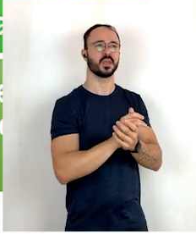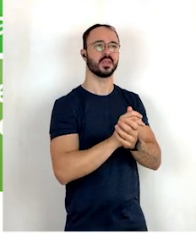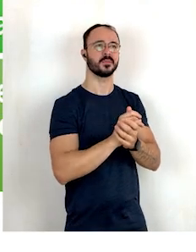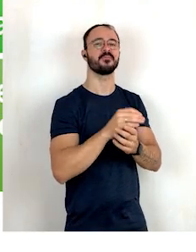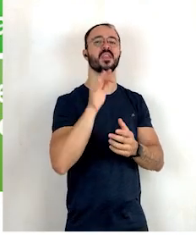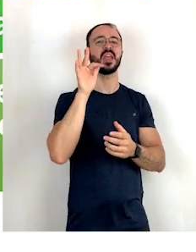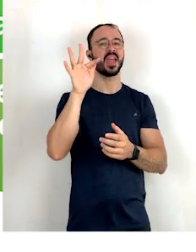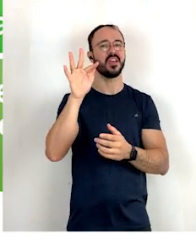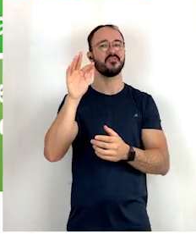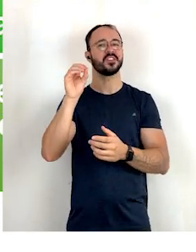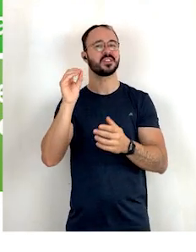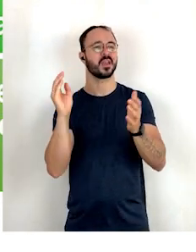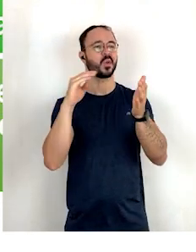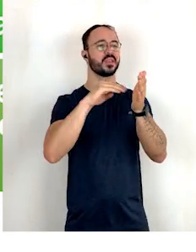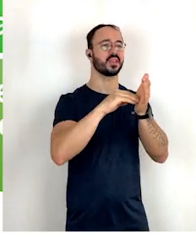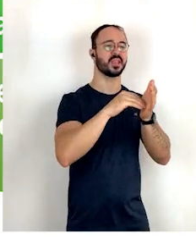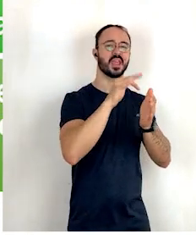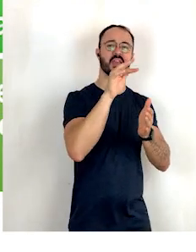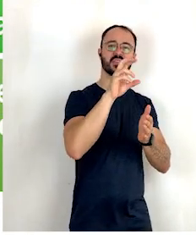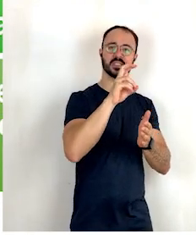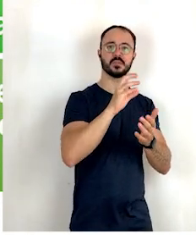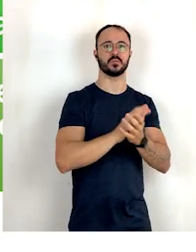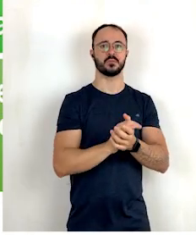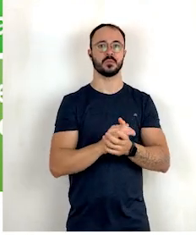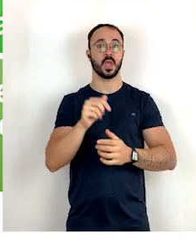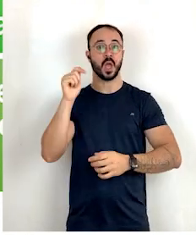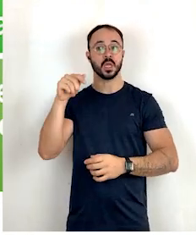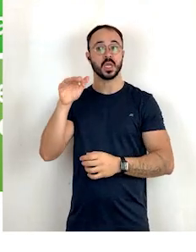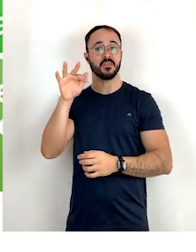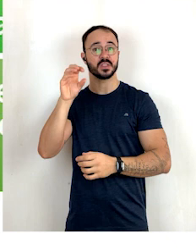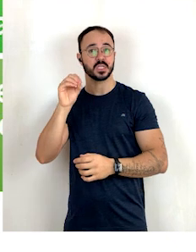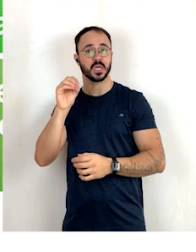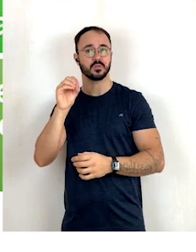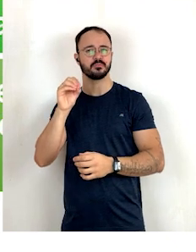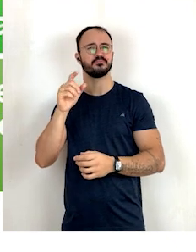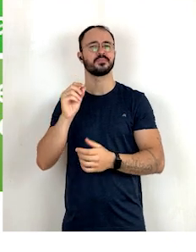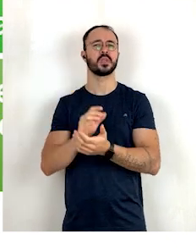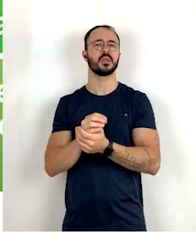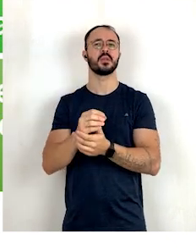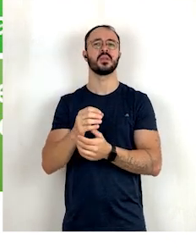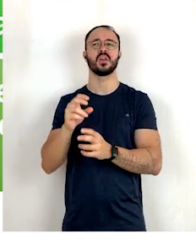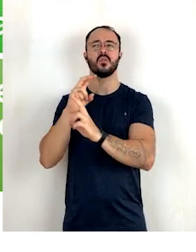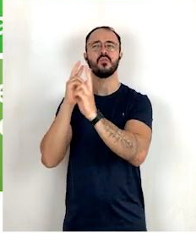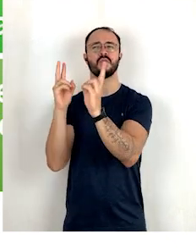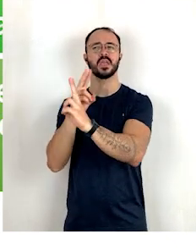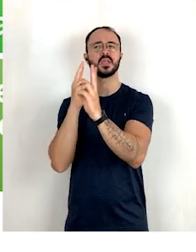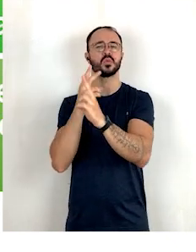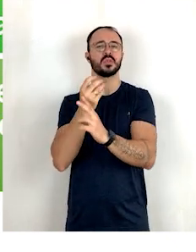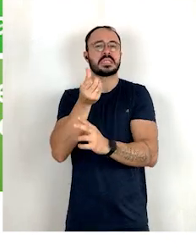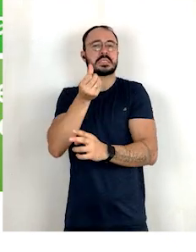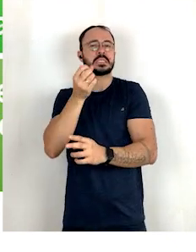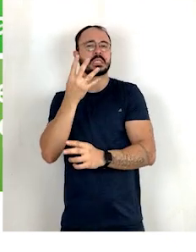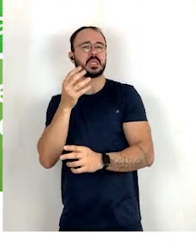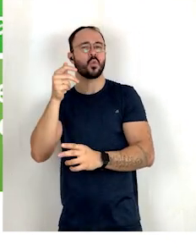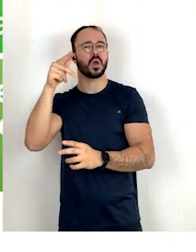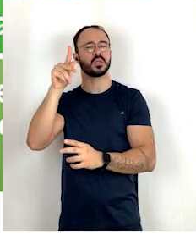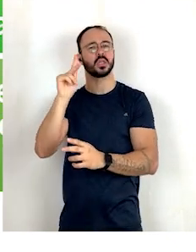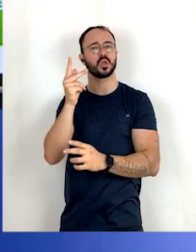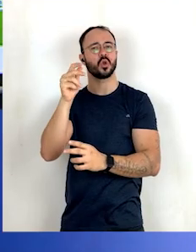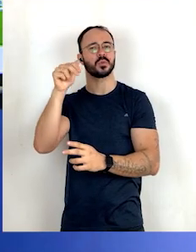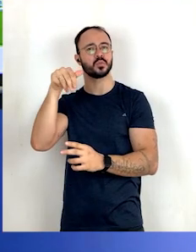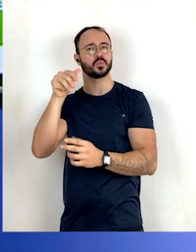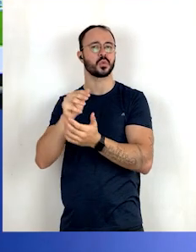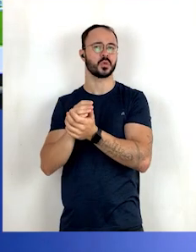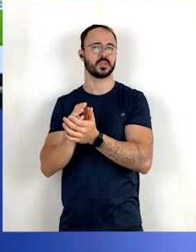F0, nós temos ventos de 64 km por hora até 116 km por hora. Aqui nós temos danos